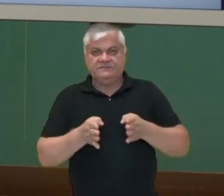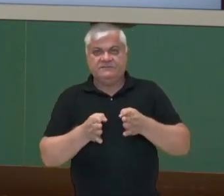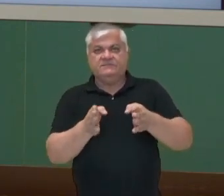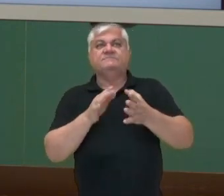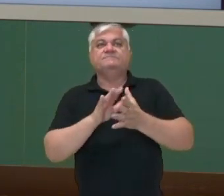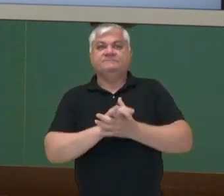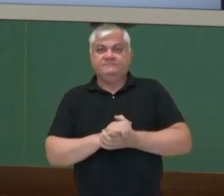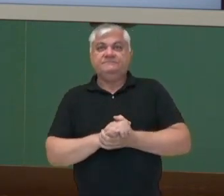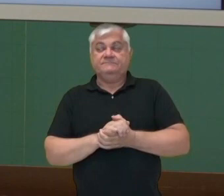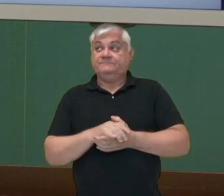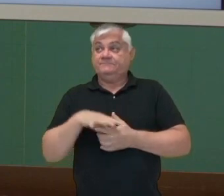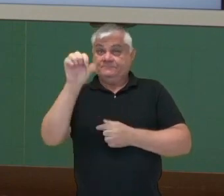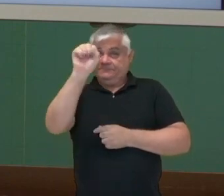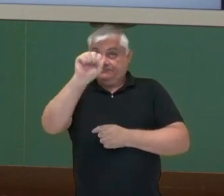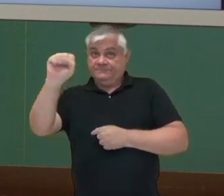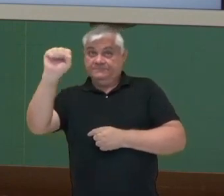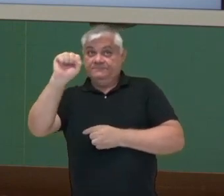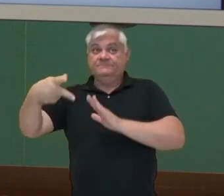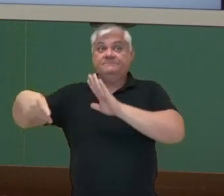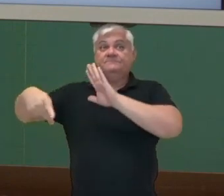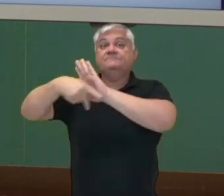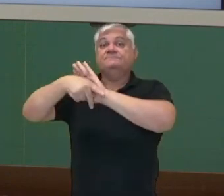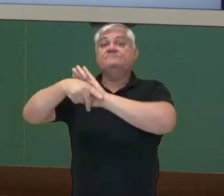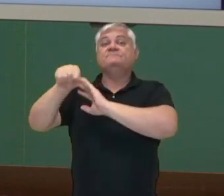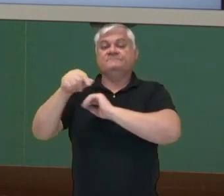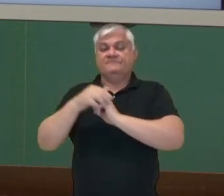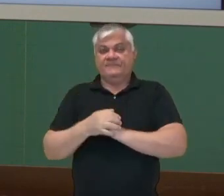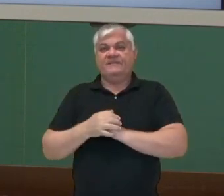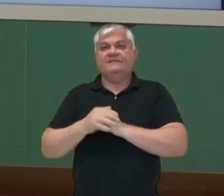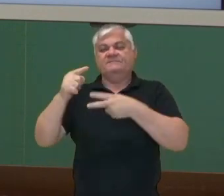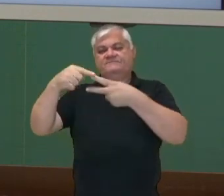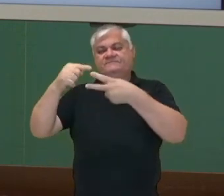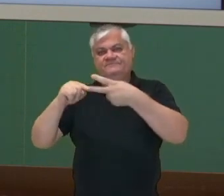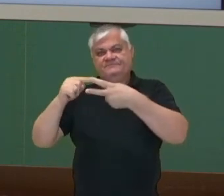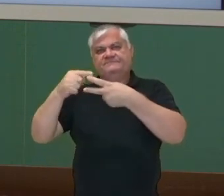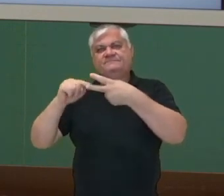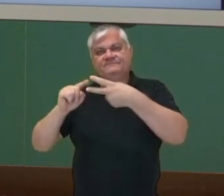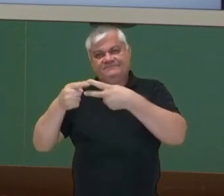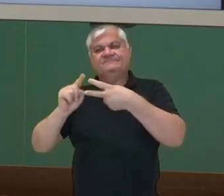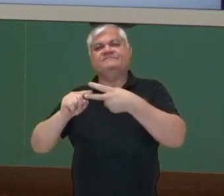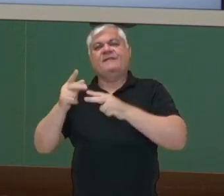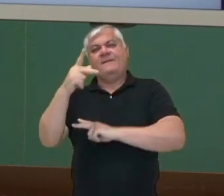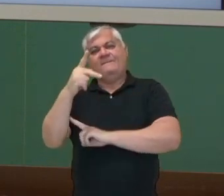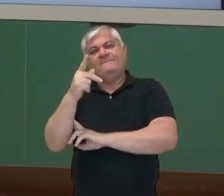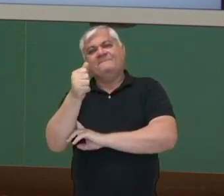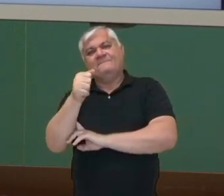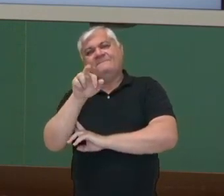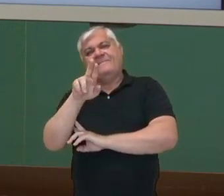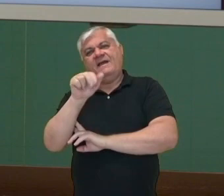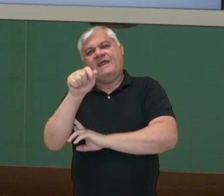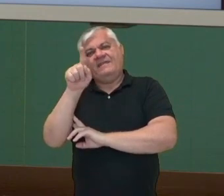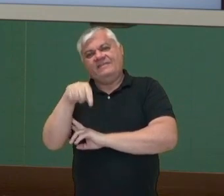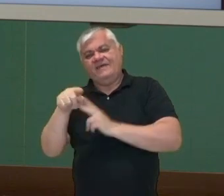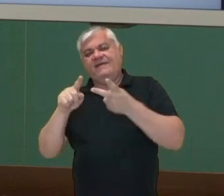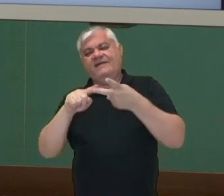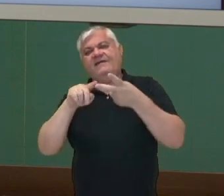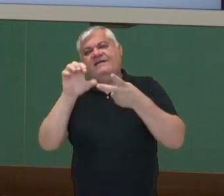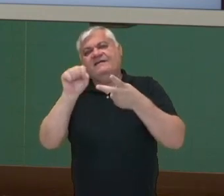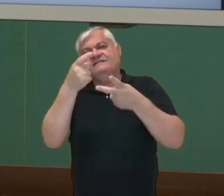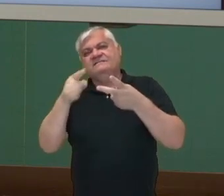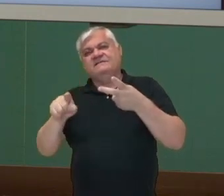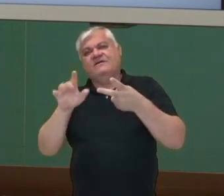aqui, a região sudeste pertence a essas 2 bacias hidrográficas. E aqui no mapa nós vamos ter então a localização,